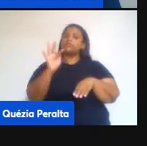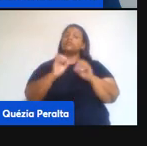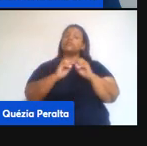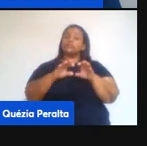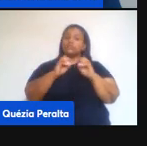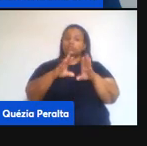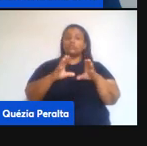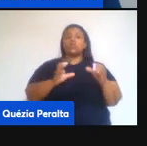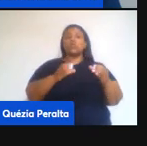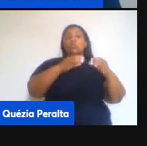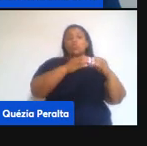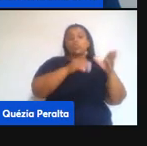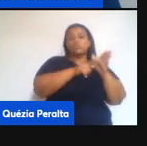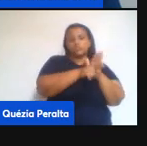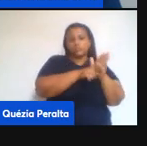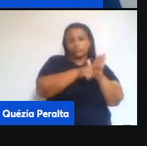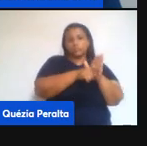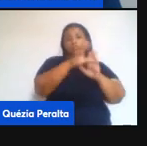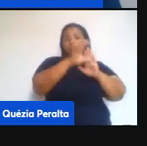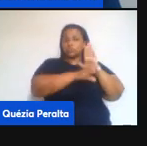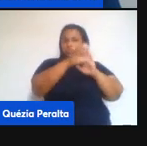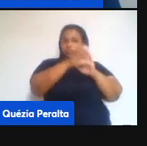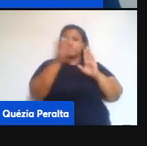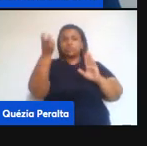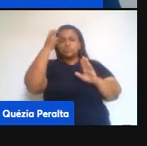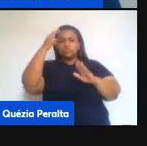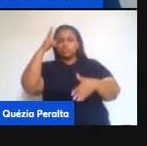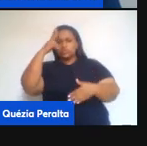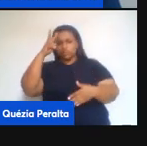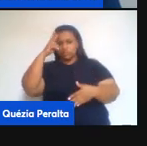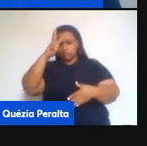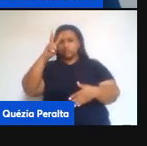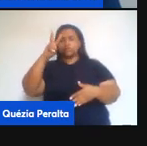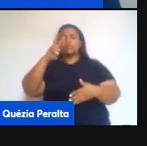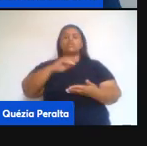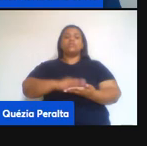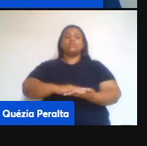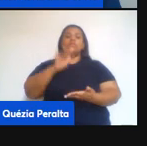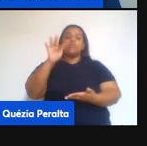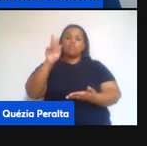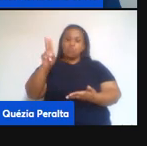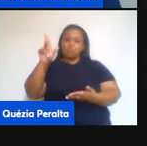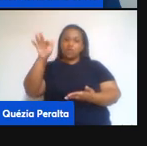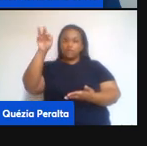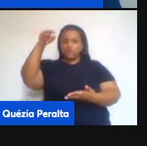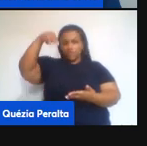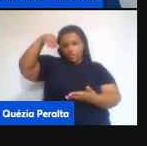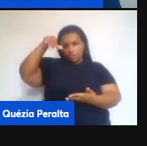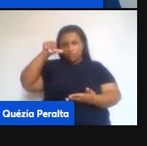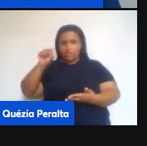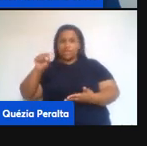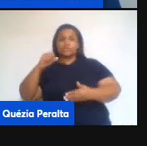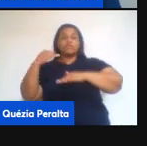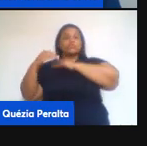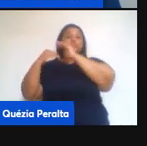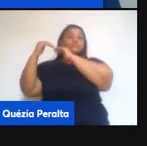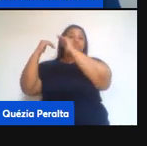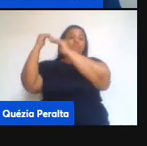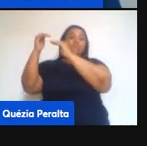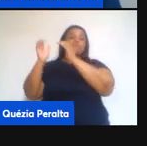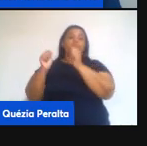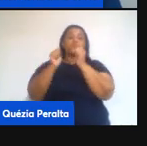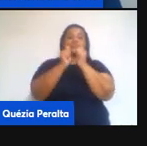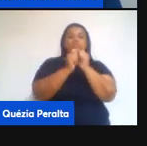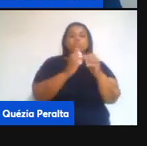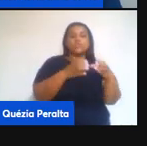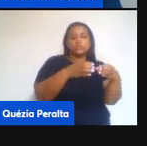grupo de pesquisas Currículo, Cultura e História, o GPE-UFMS, onde eu desenvolvo, junto com a minha equipe, uma série